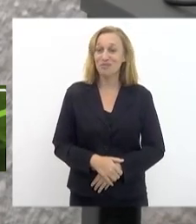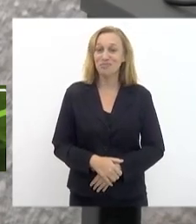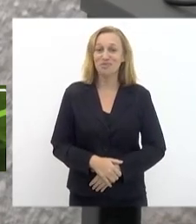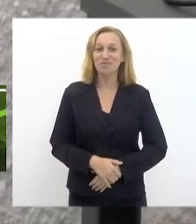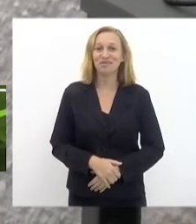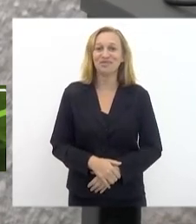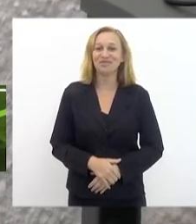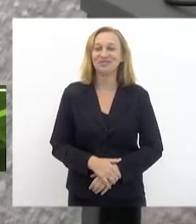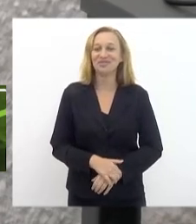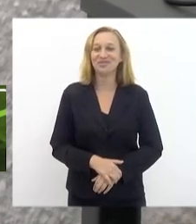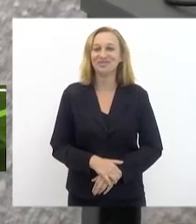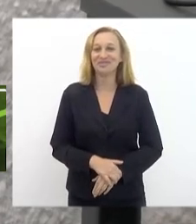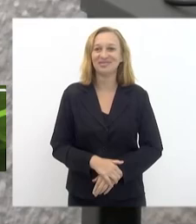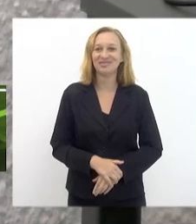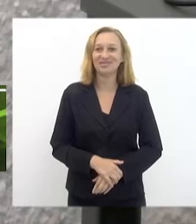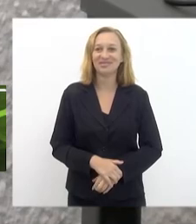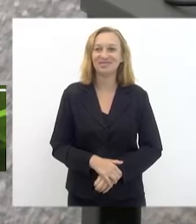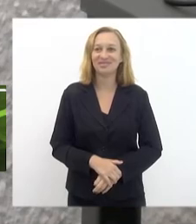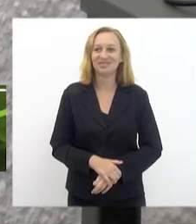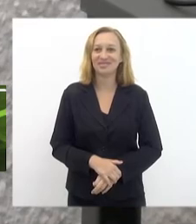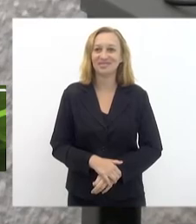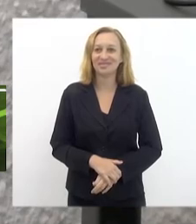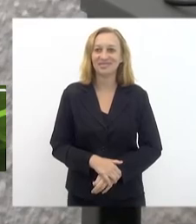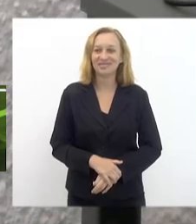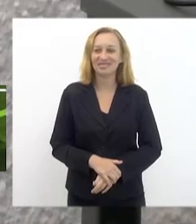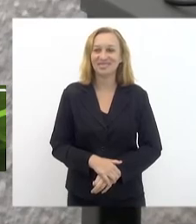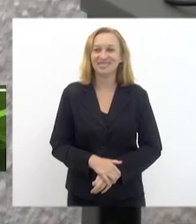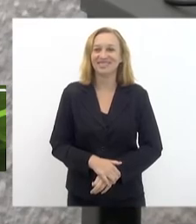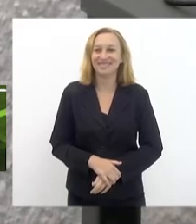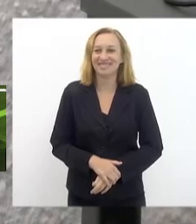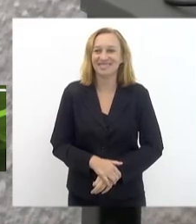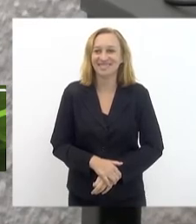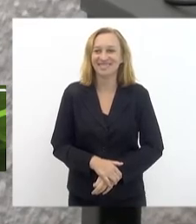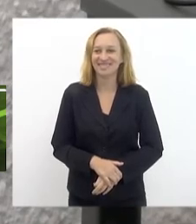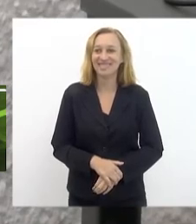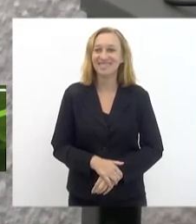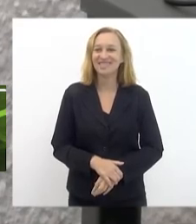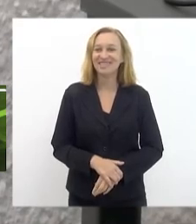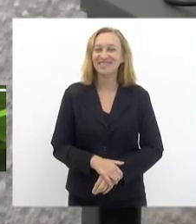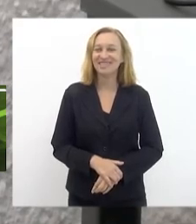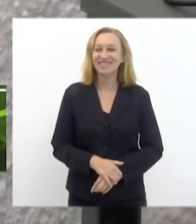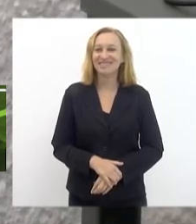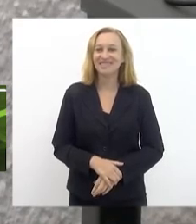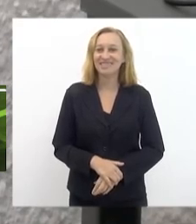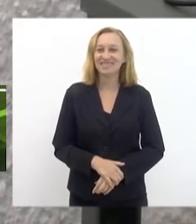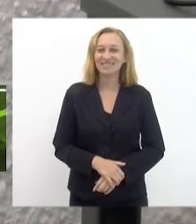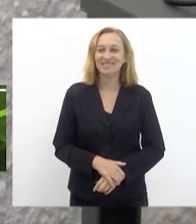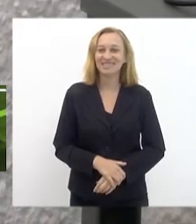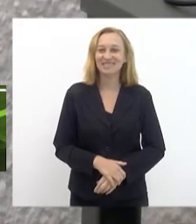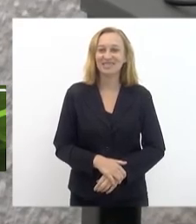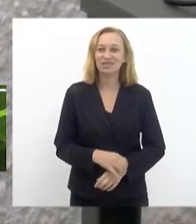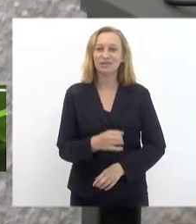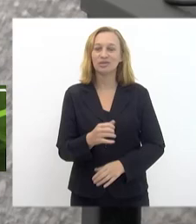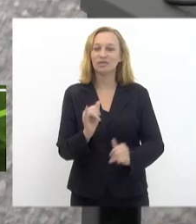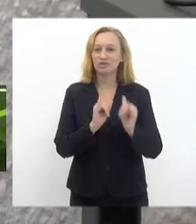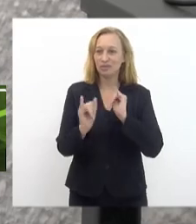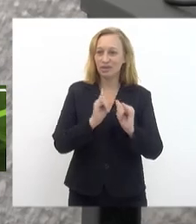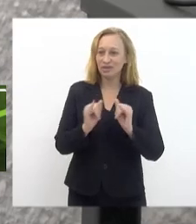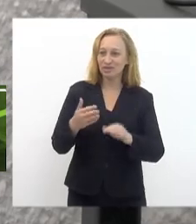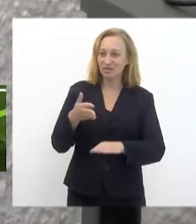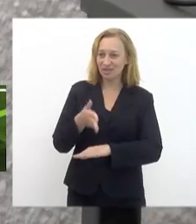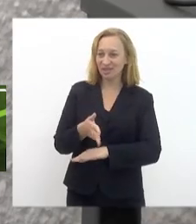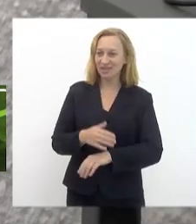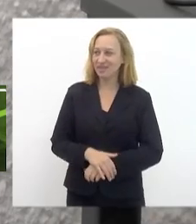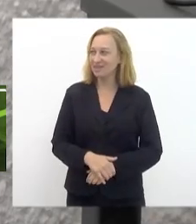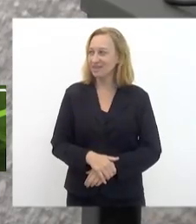a ele de 100 porcento da informação não é que em verídica os dados chegar em nosso caso por